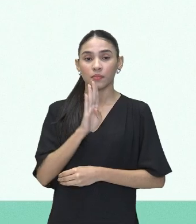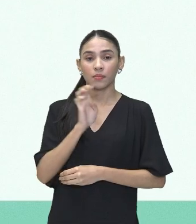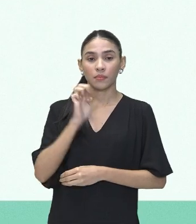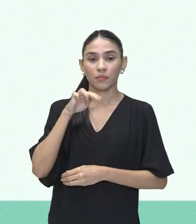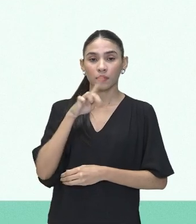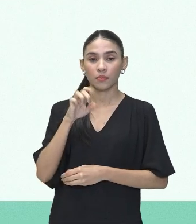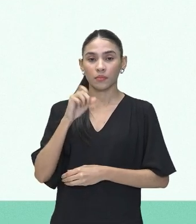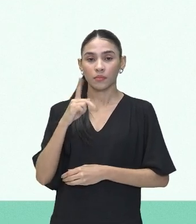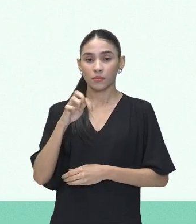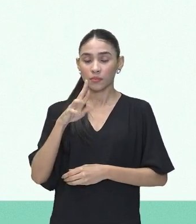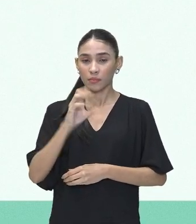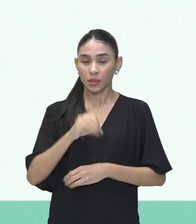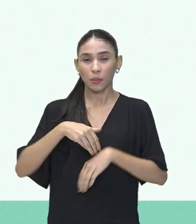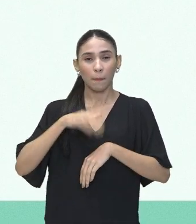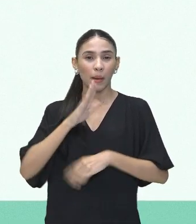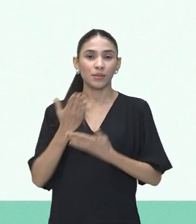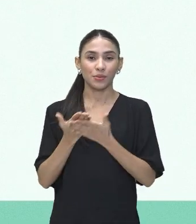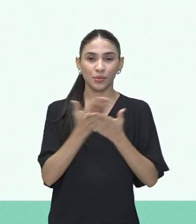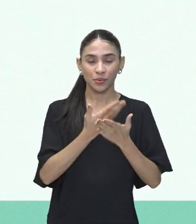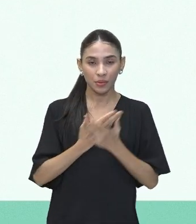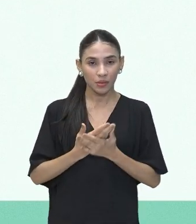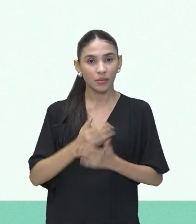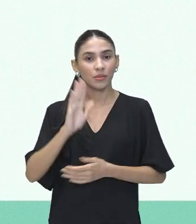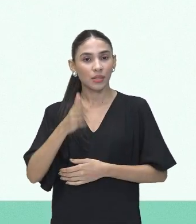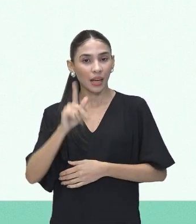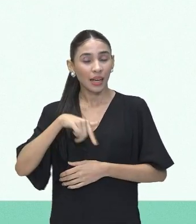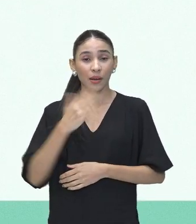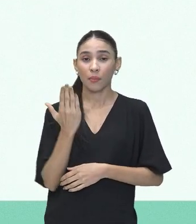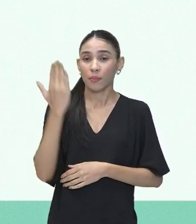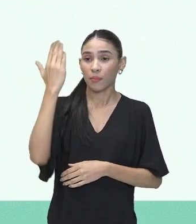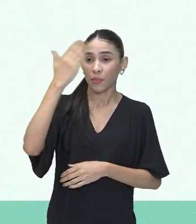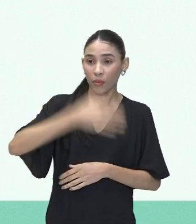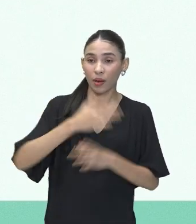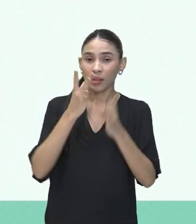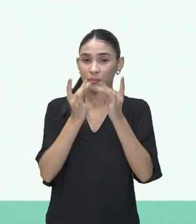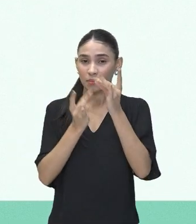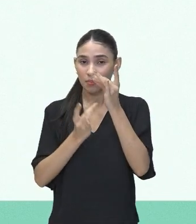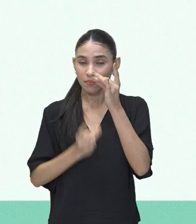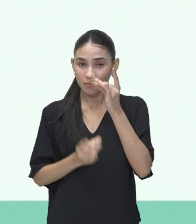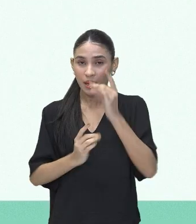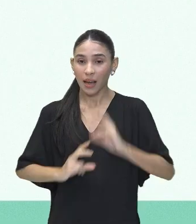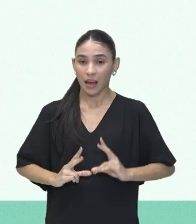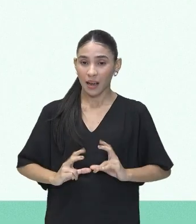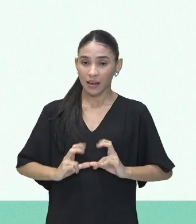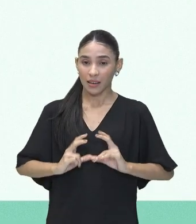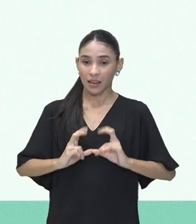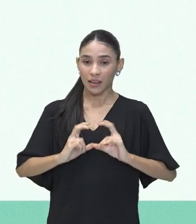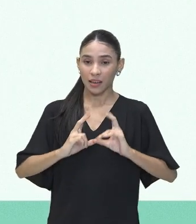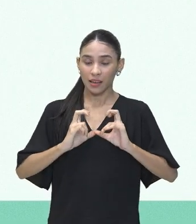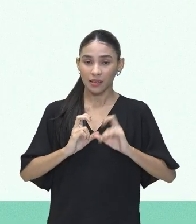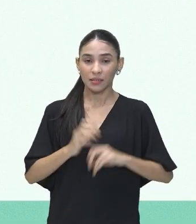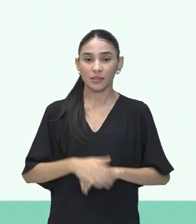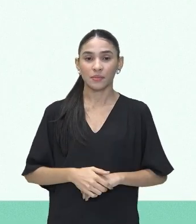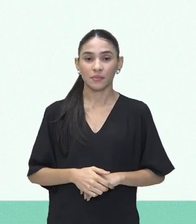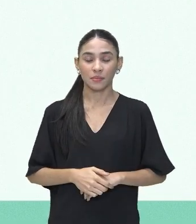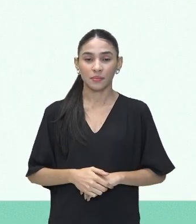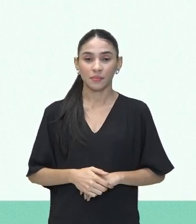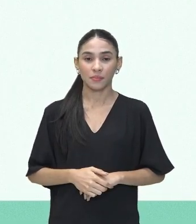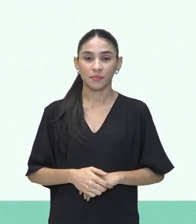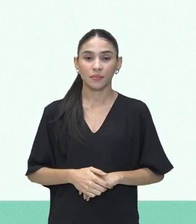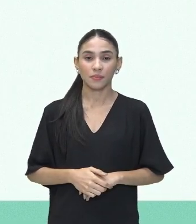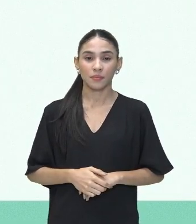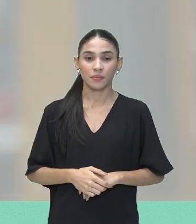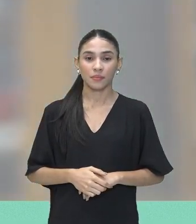HPA mais bem estudado e já é comprovadamente cancerígeno. IARC 2012.